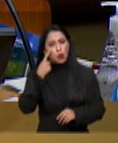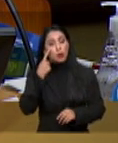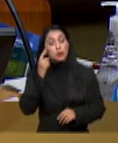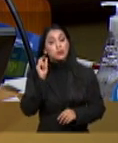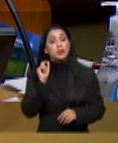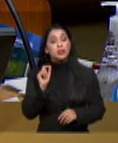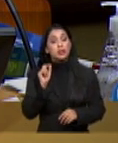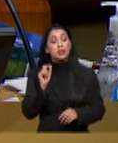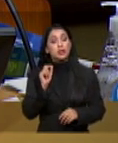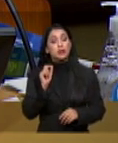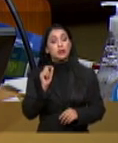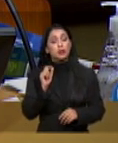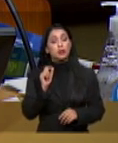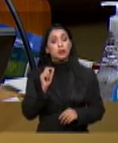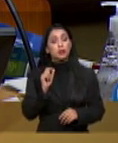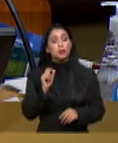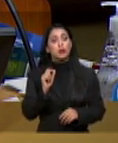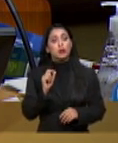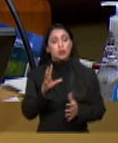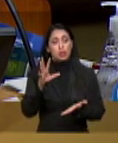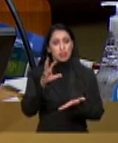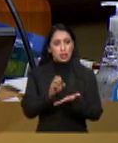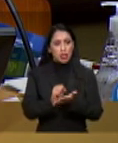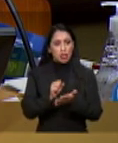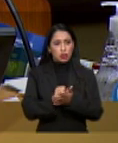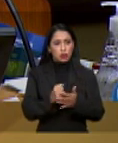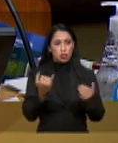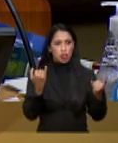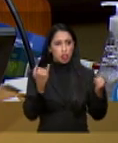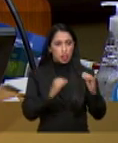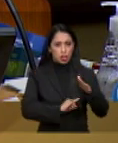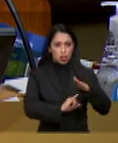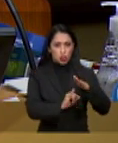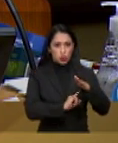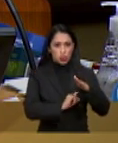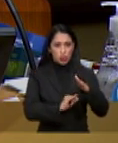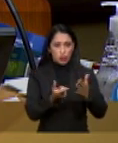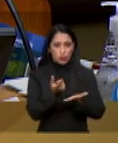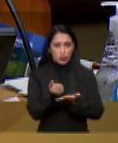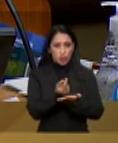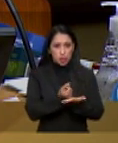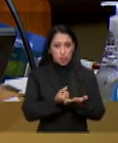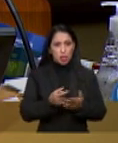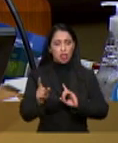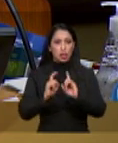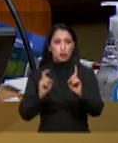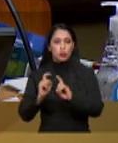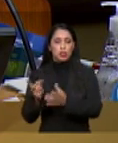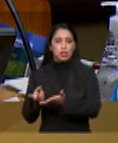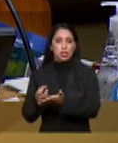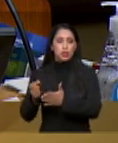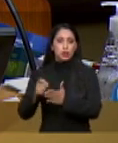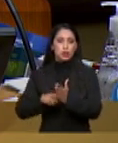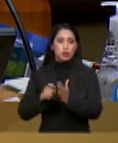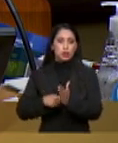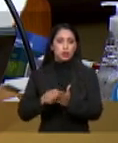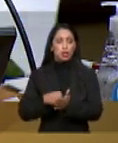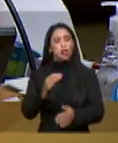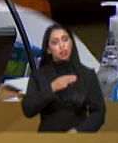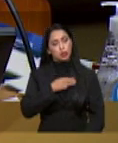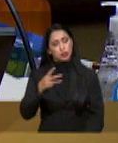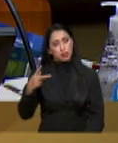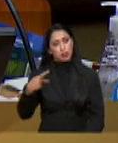na interseção de dados entre instituições financeiras, a administração tributária e o Ministério